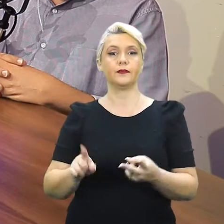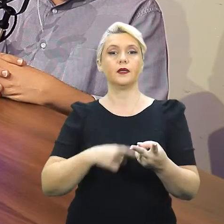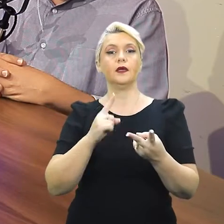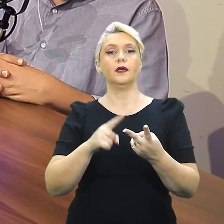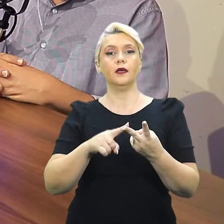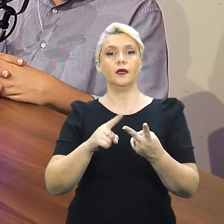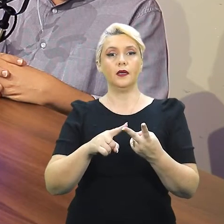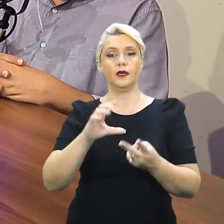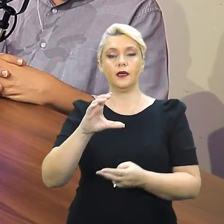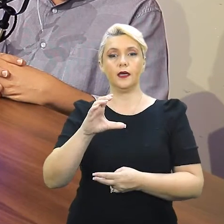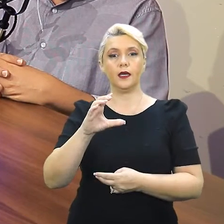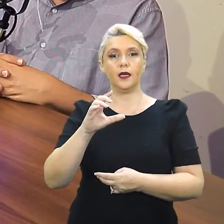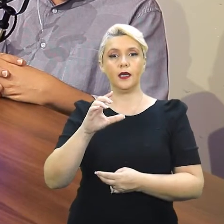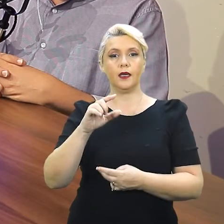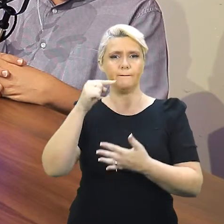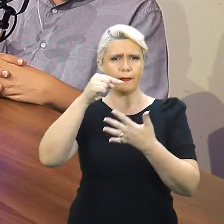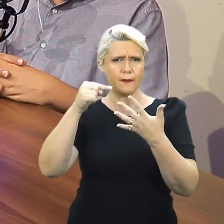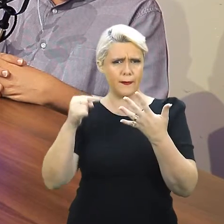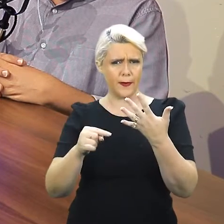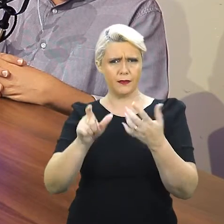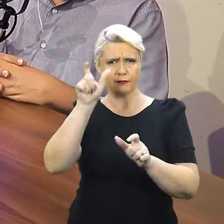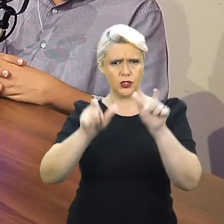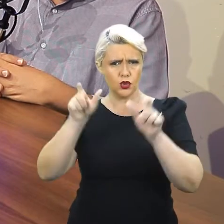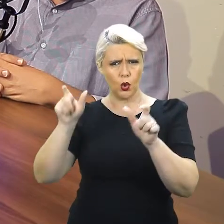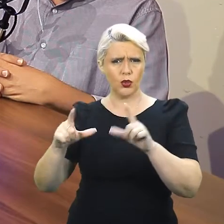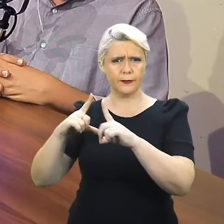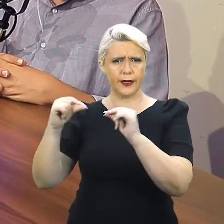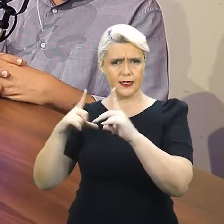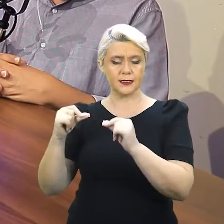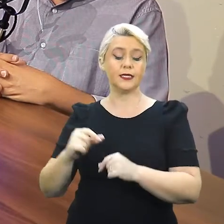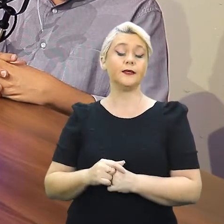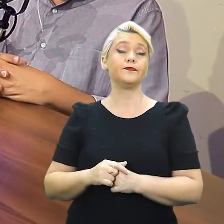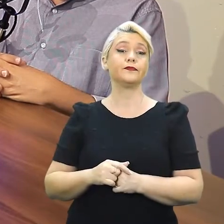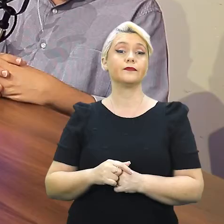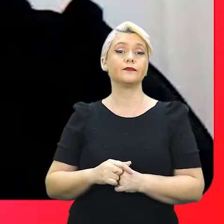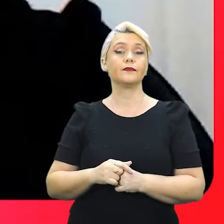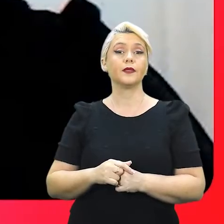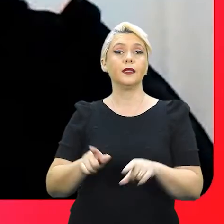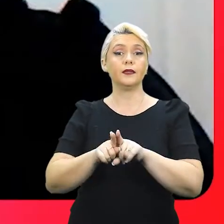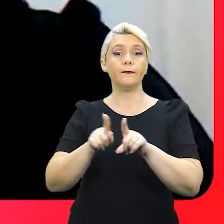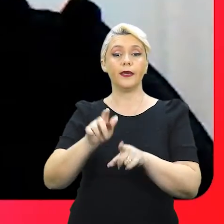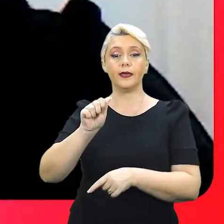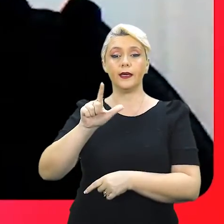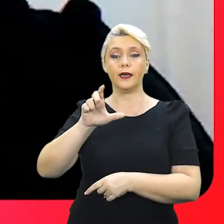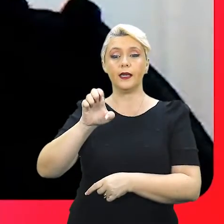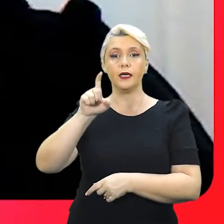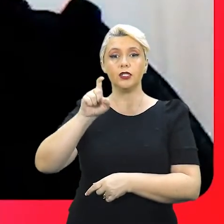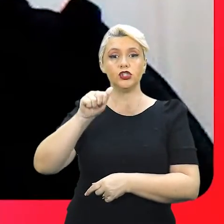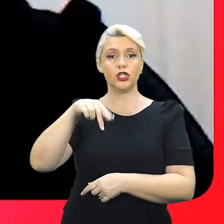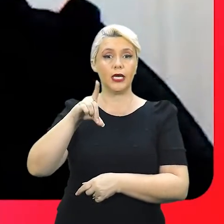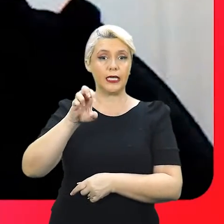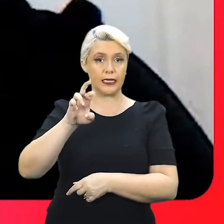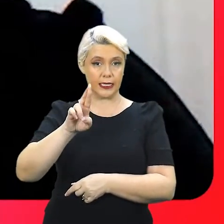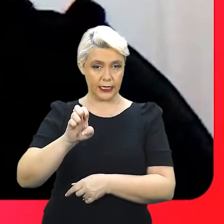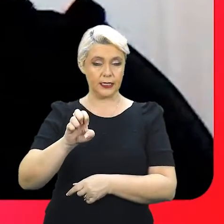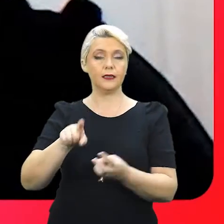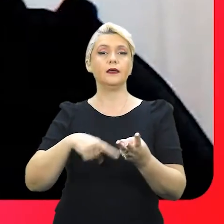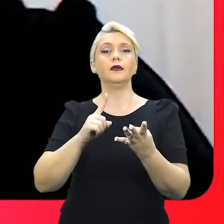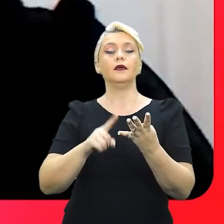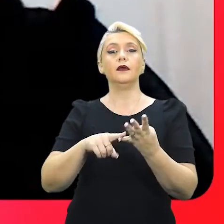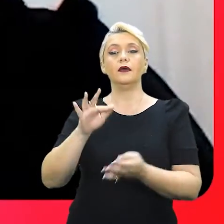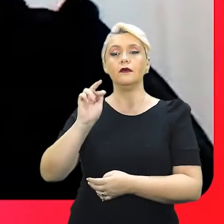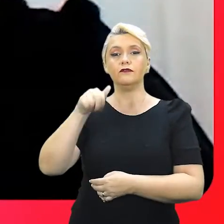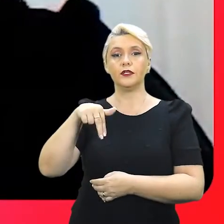Brasília, Carlos Monforte, de Brasília, Ana Terra, de Brasília, vinha Alexandre Garcia, de